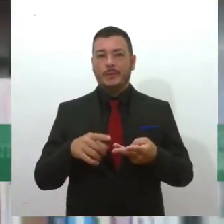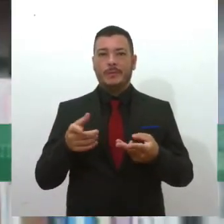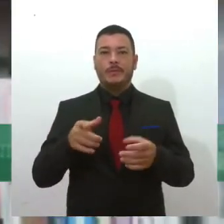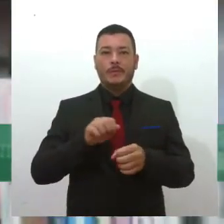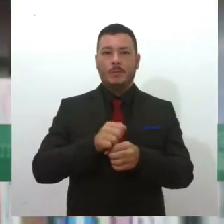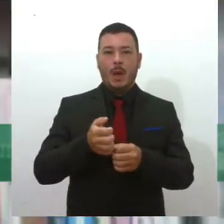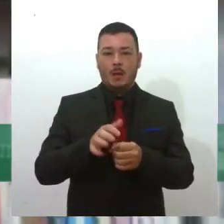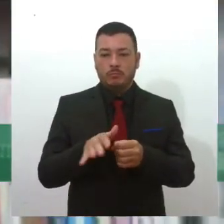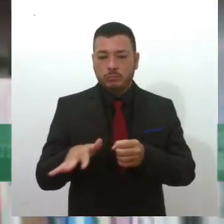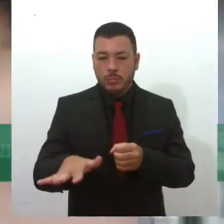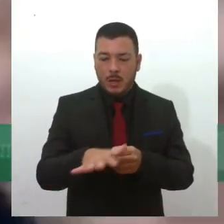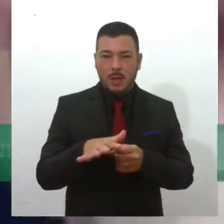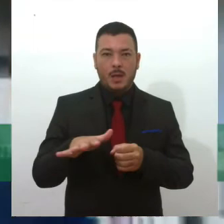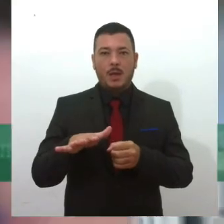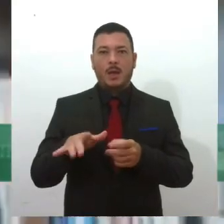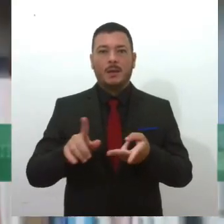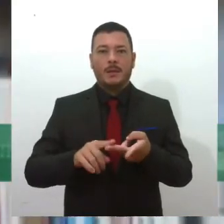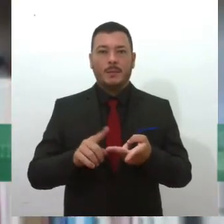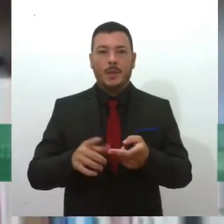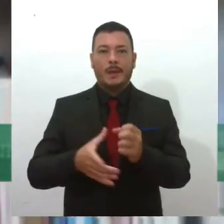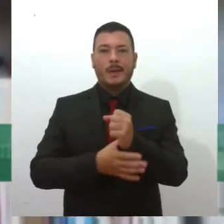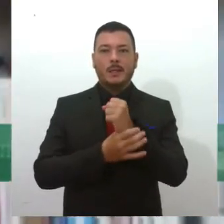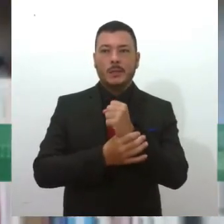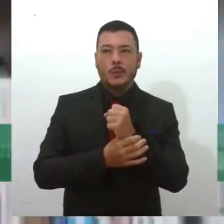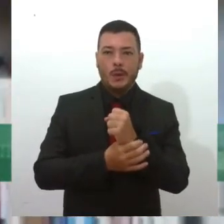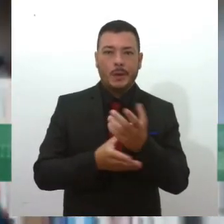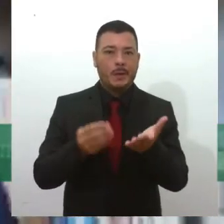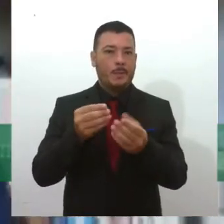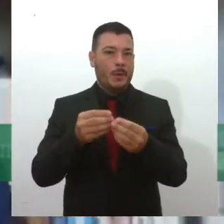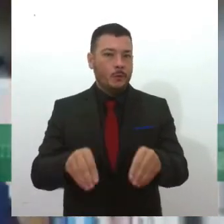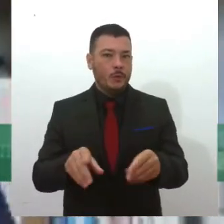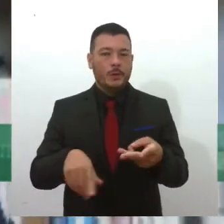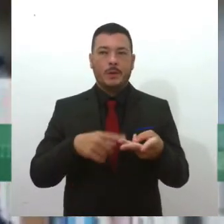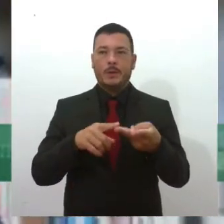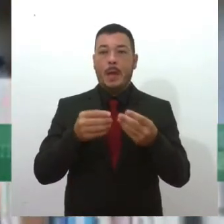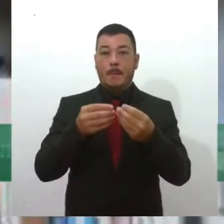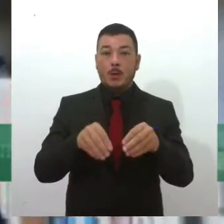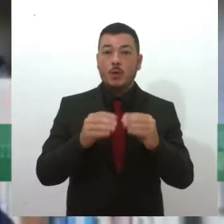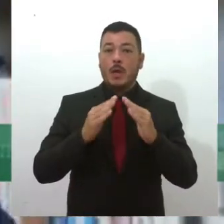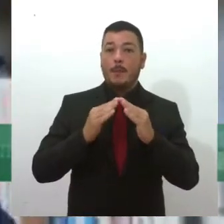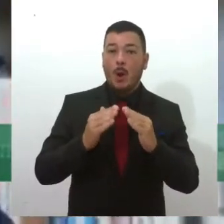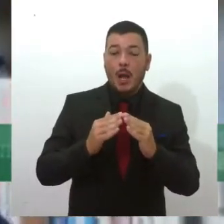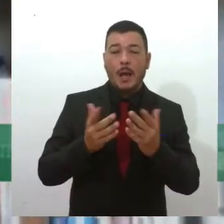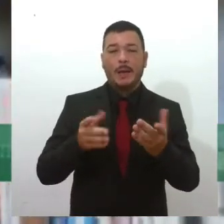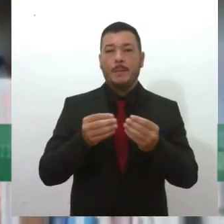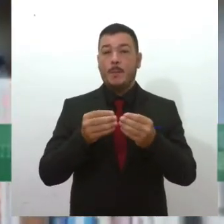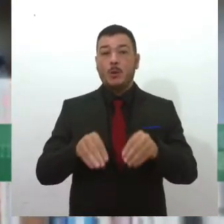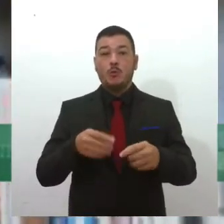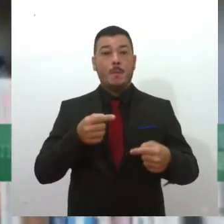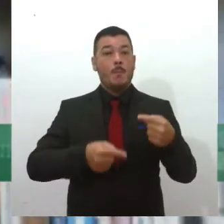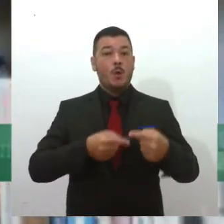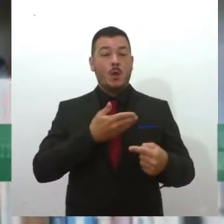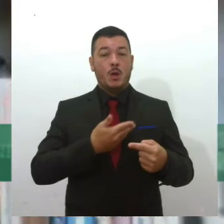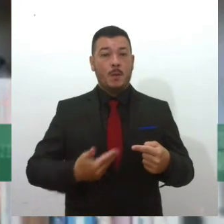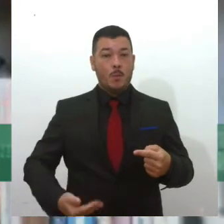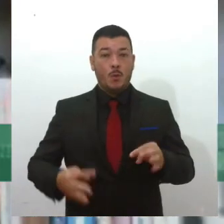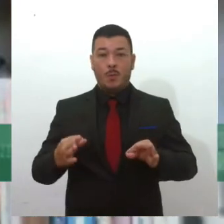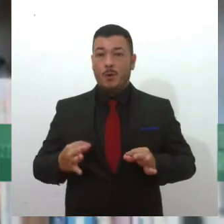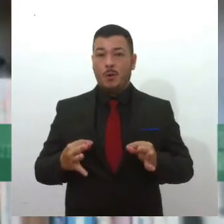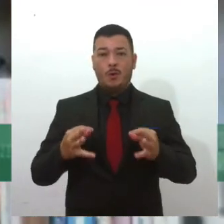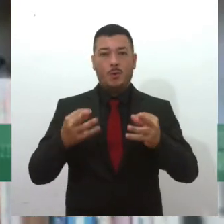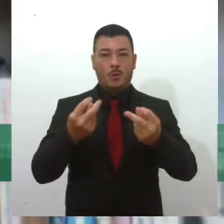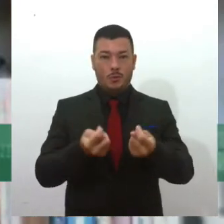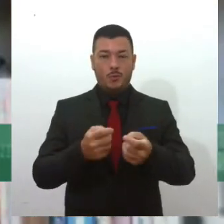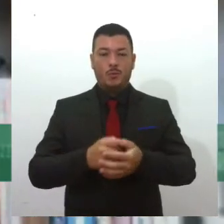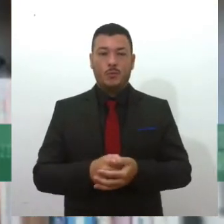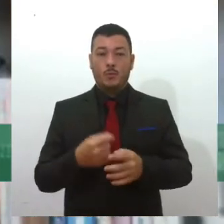saneamento, isso prejudica a segurança, isso prejudica a moradia, isso prejudica as políticas públicas como um todo. Porque